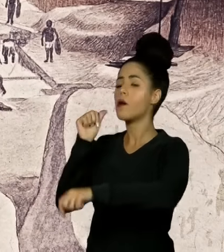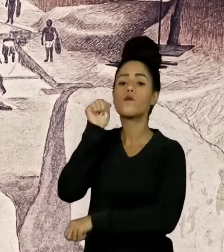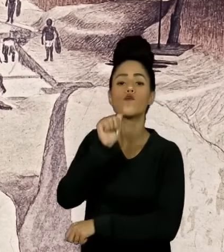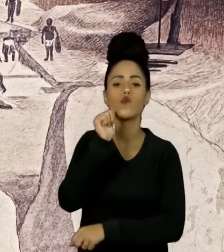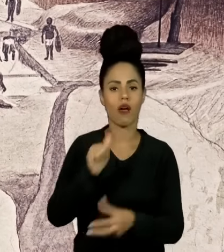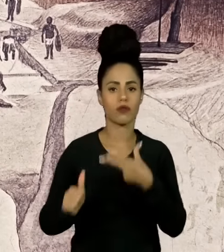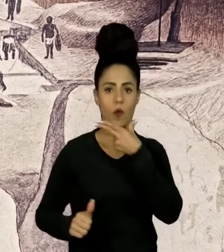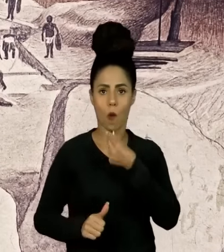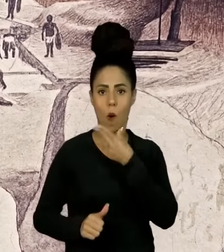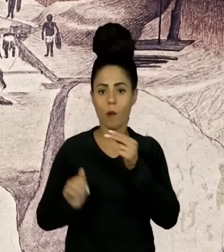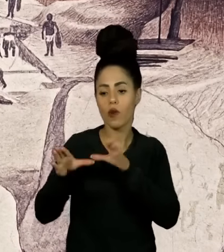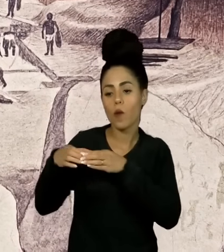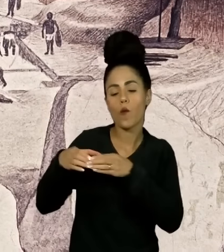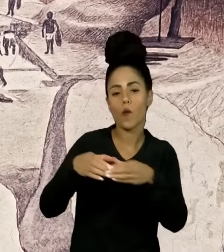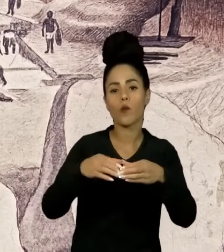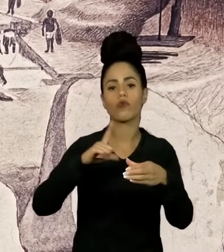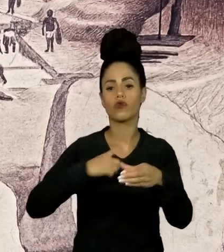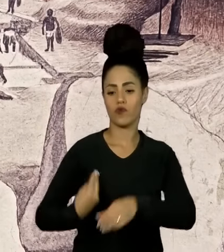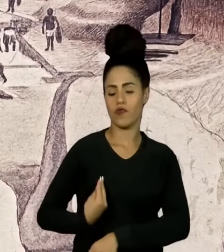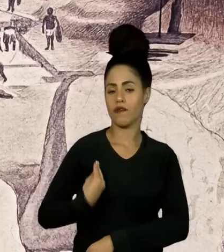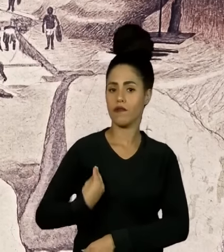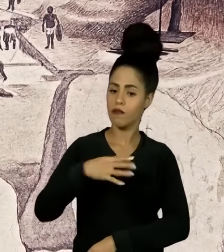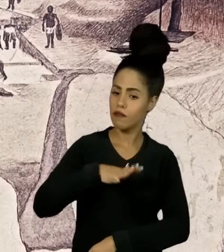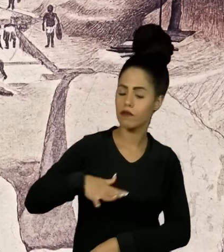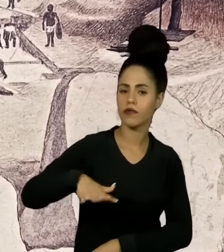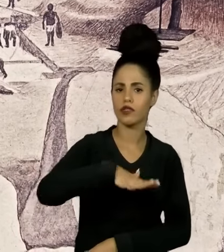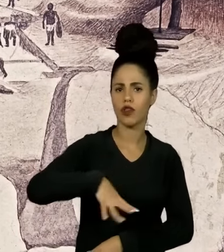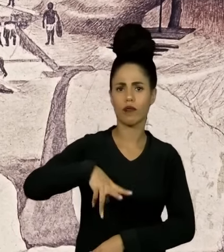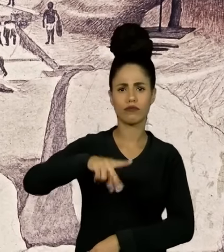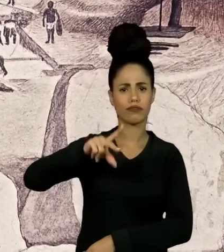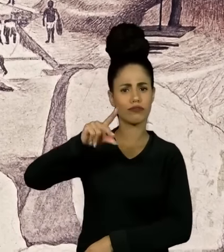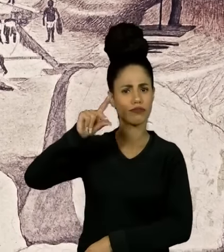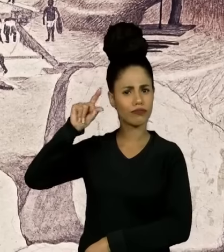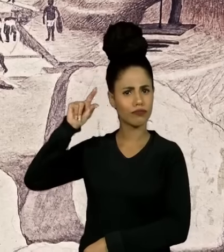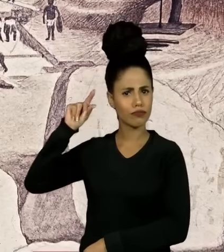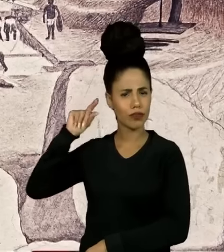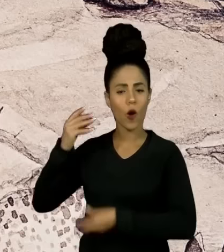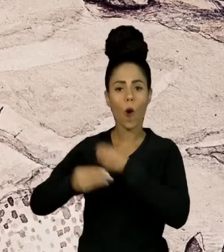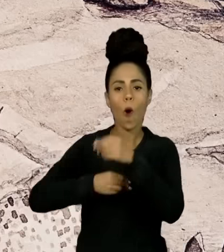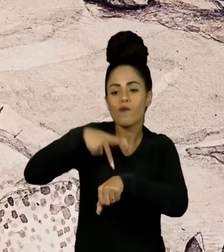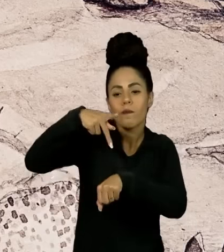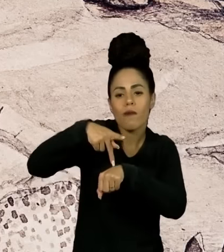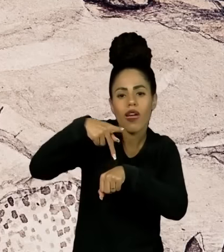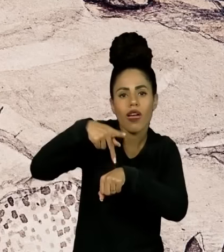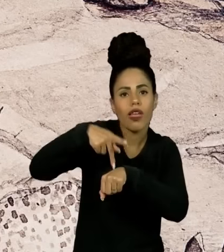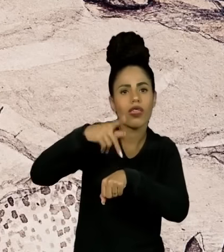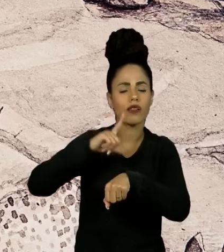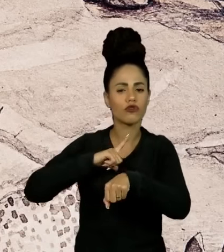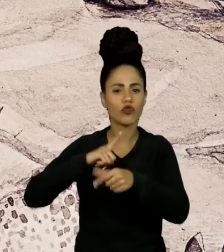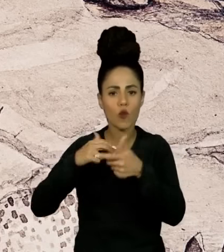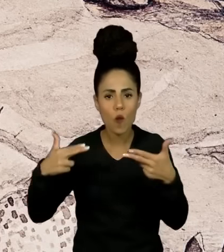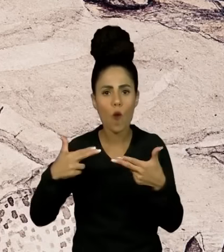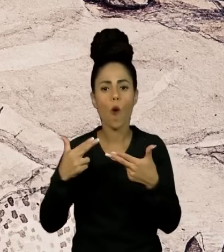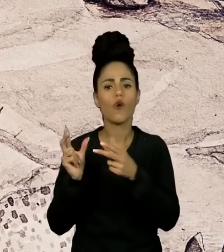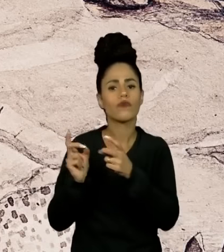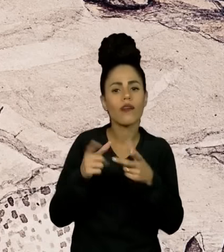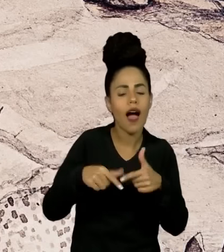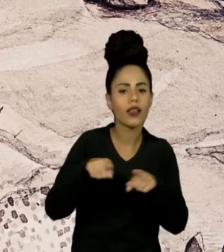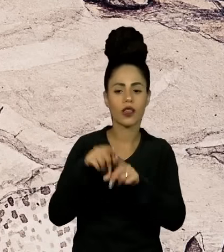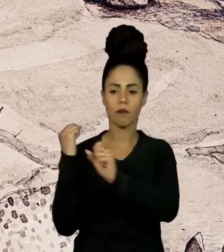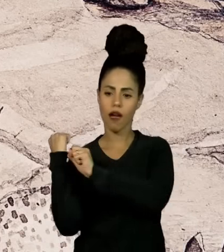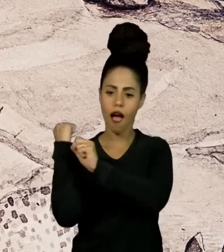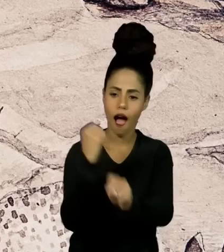e homens que ali viviam manejando instrumentos de pedra, viviam da caça,